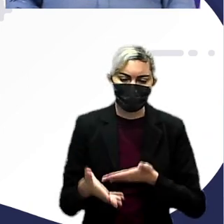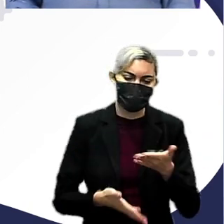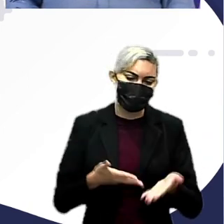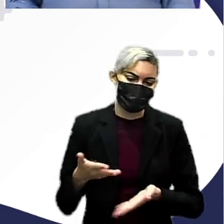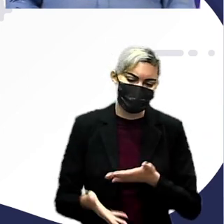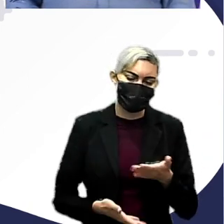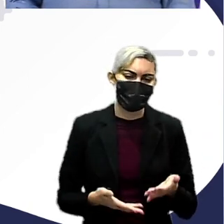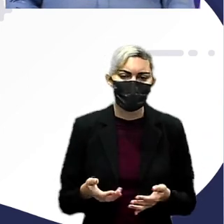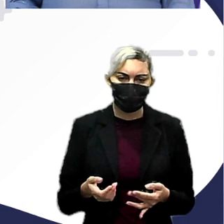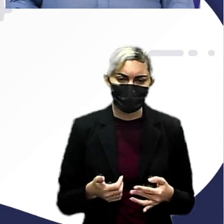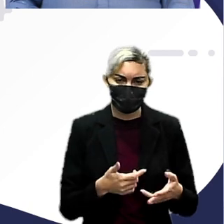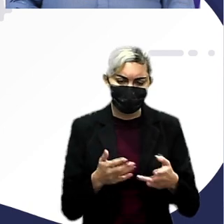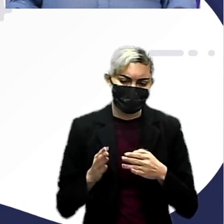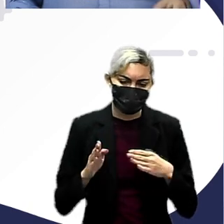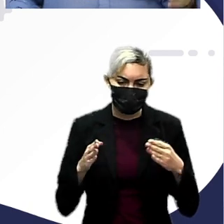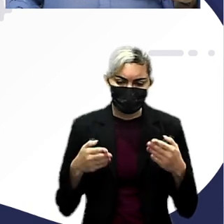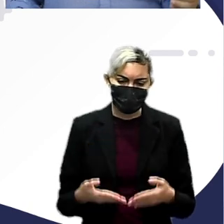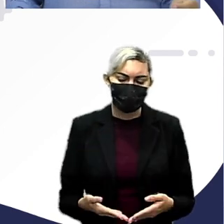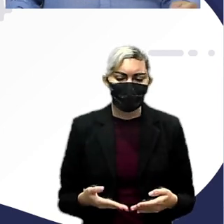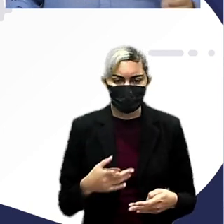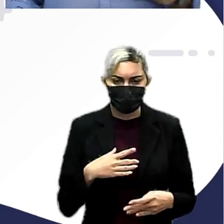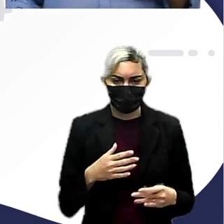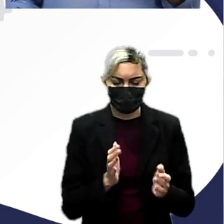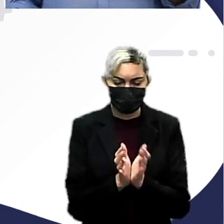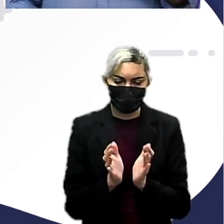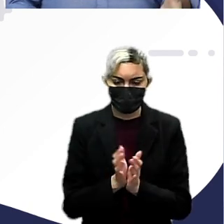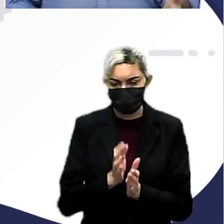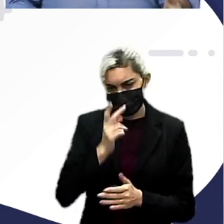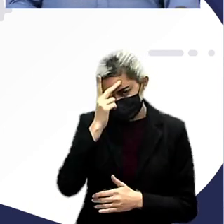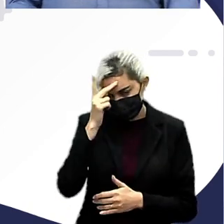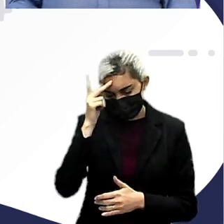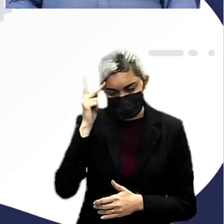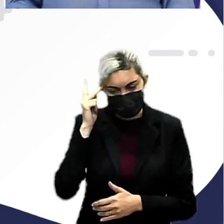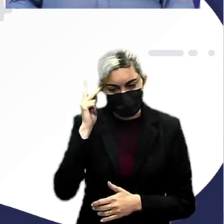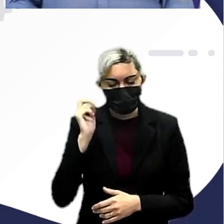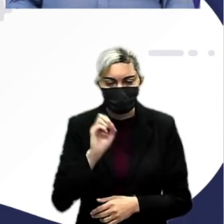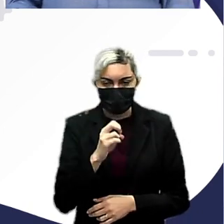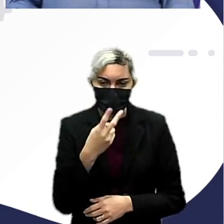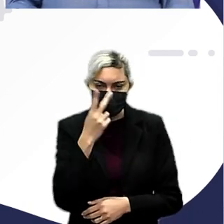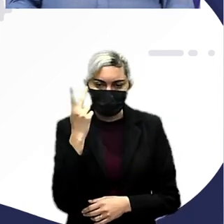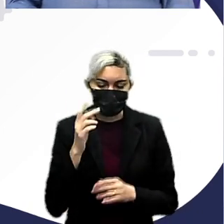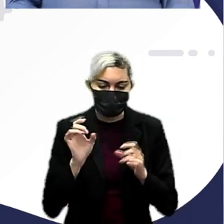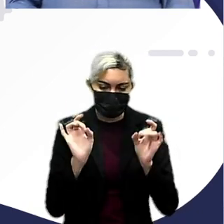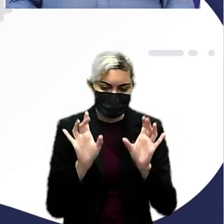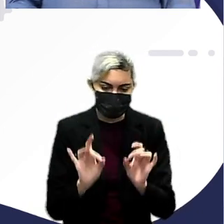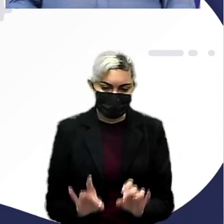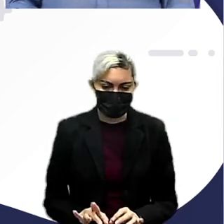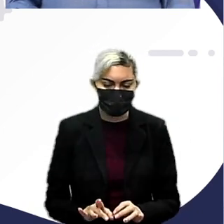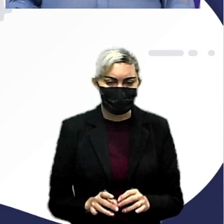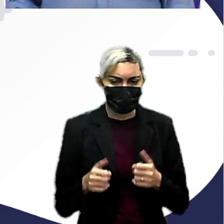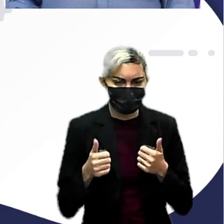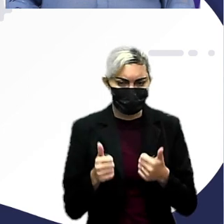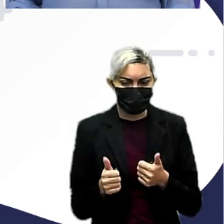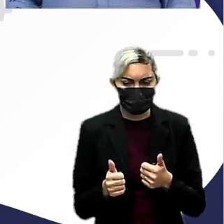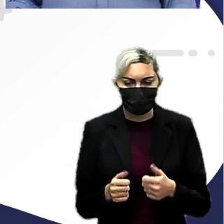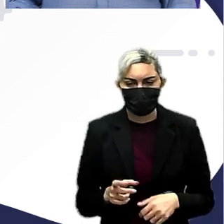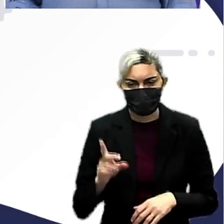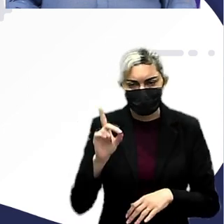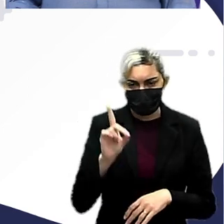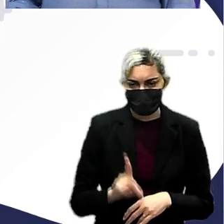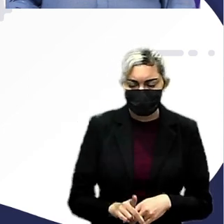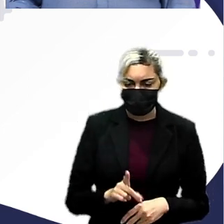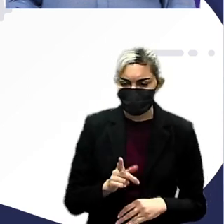tratamentos bem direcionados a um grupo de pessoas, a uma pessoa em especial, perfeito? Diretores